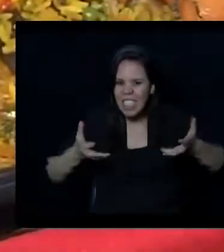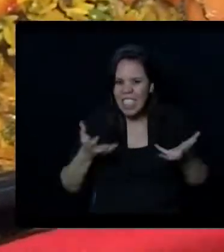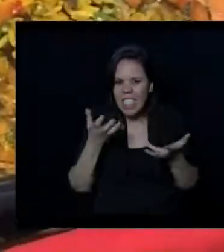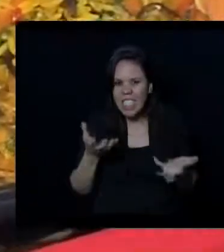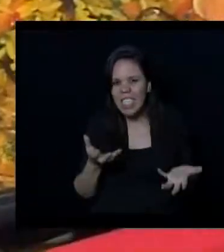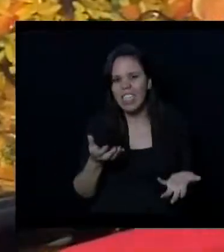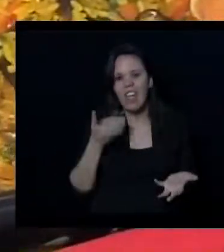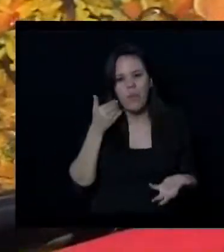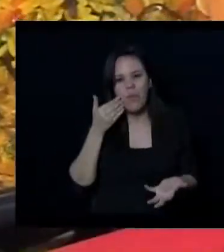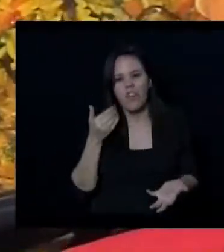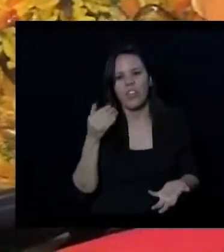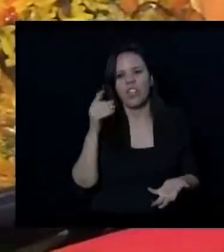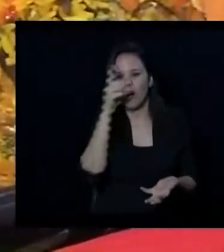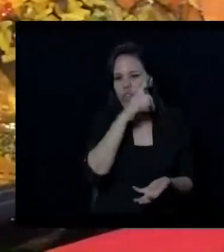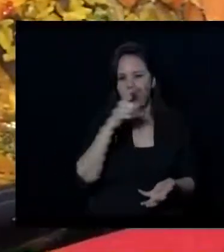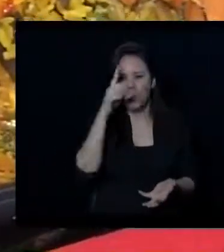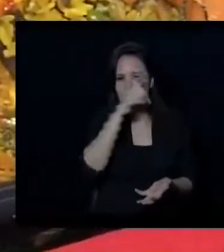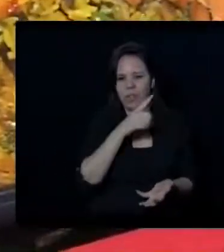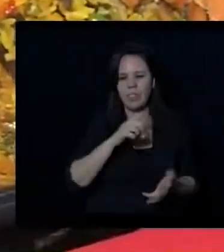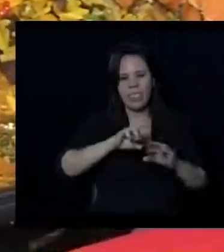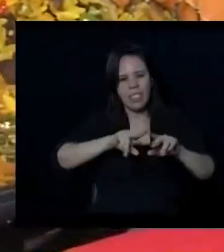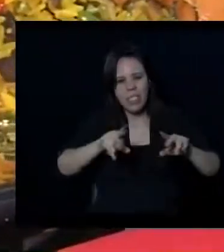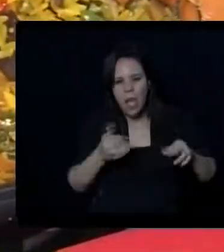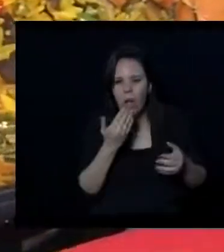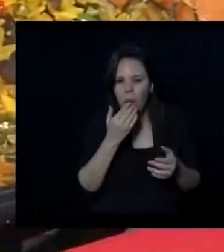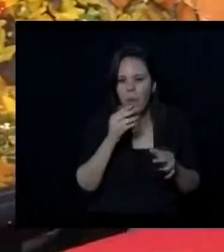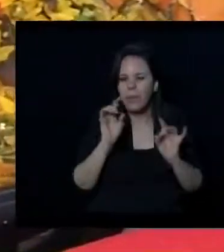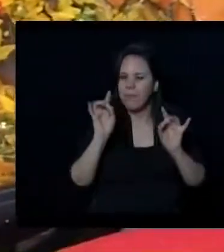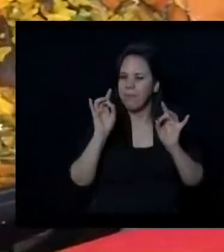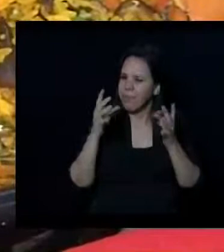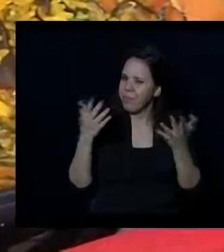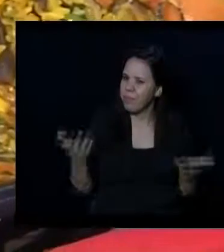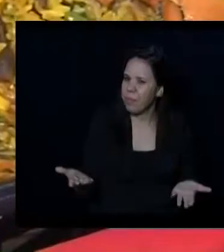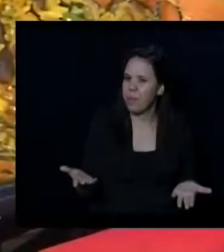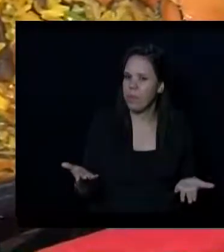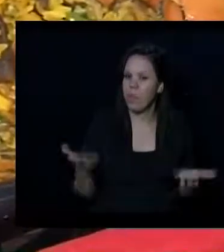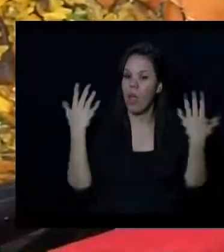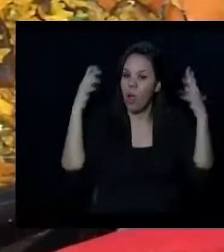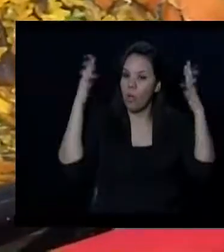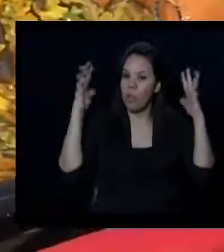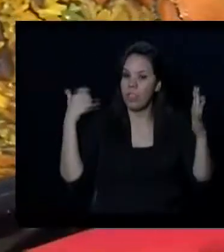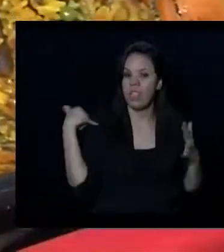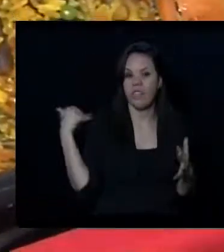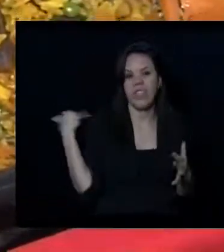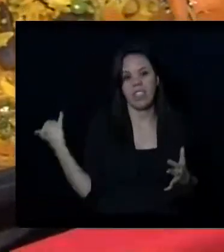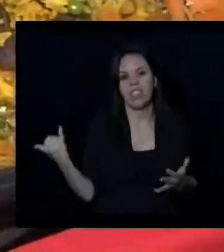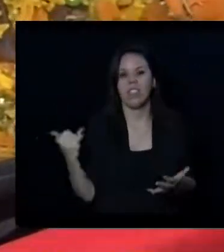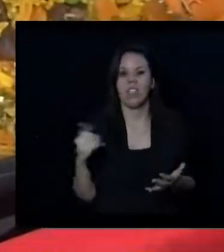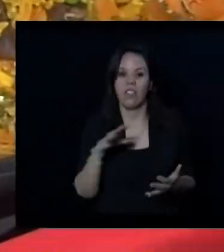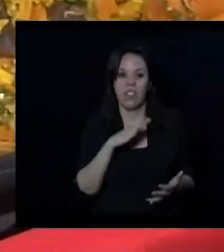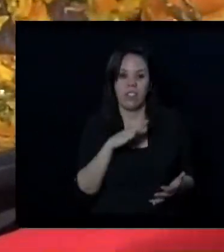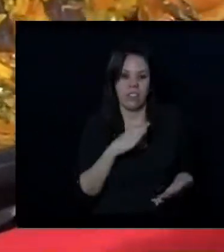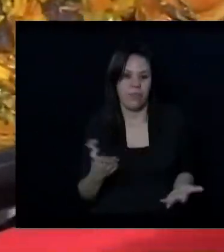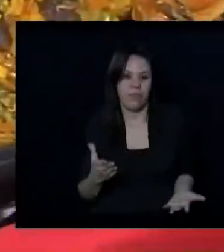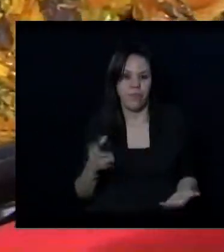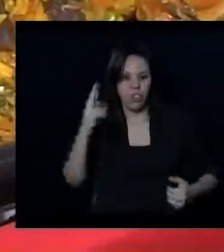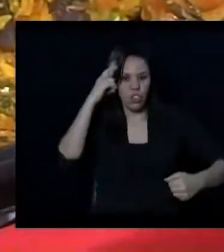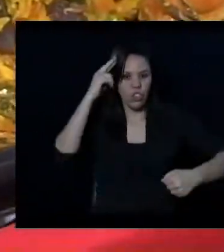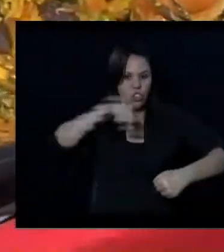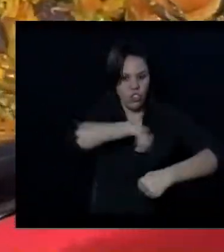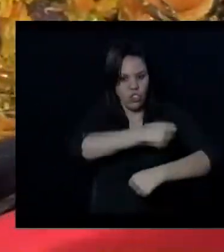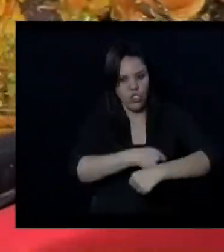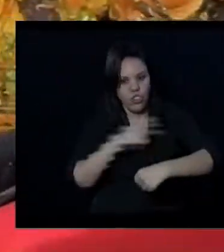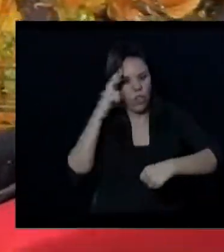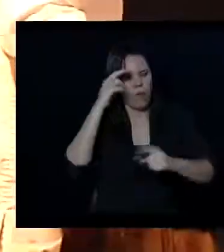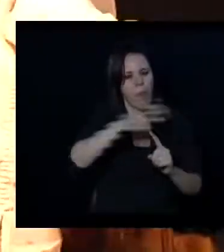o domingo e experimentar vários pratos diferentes na comemoração do aniversário da cidade. O Chefes Campinas